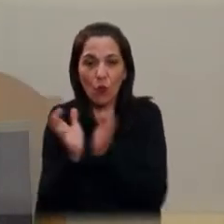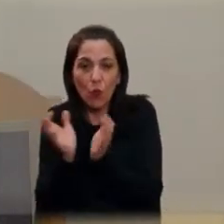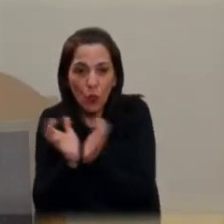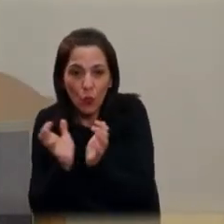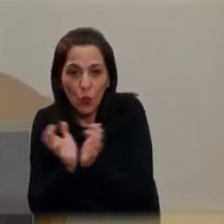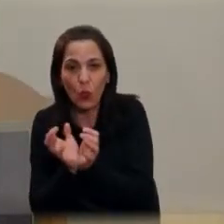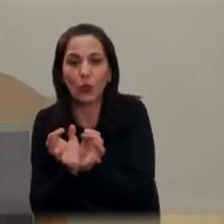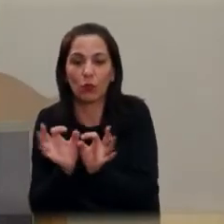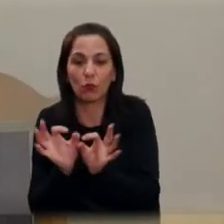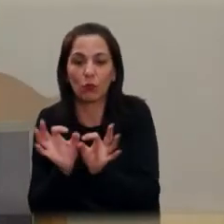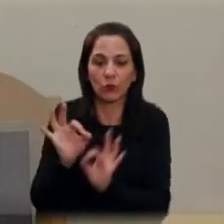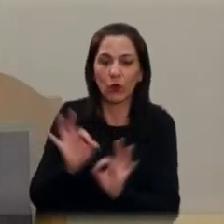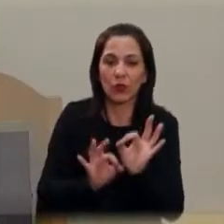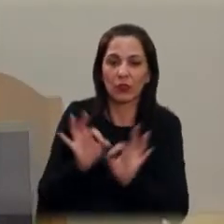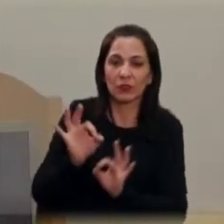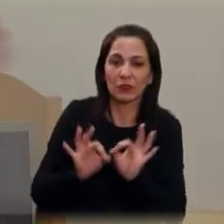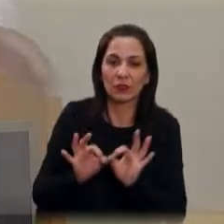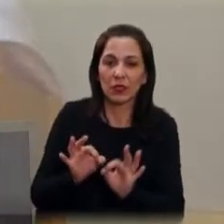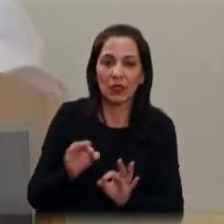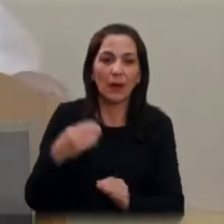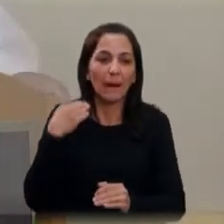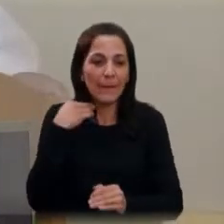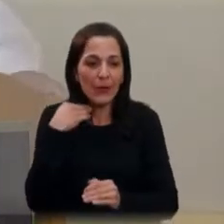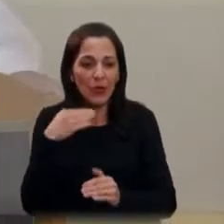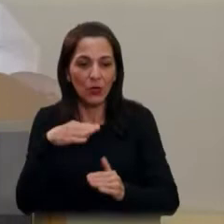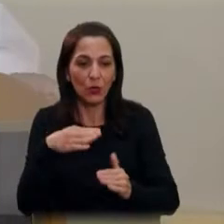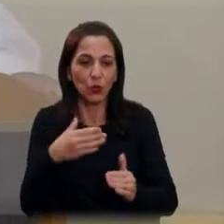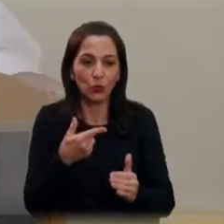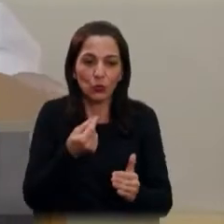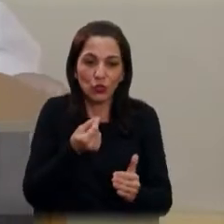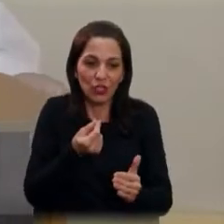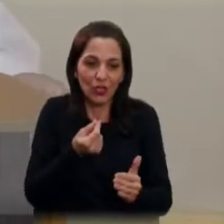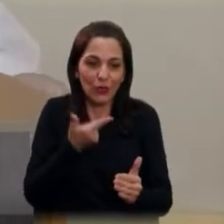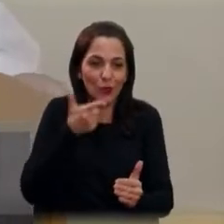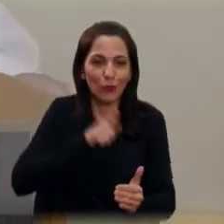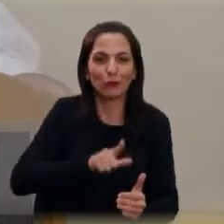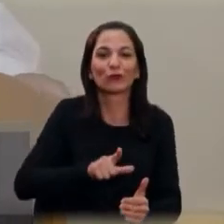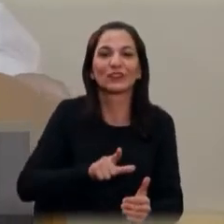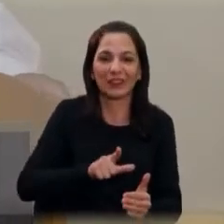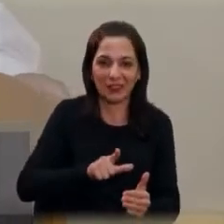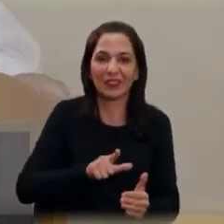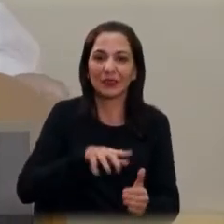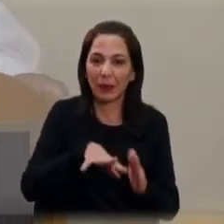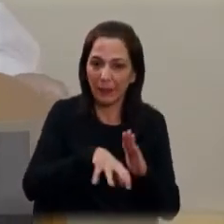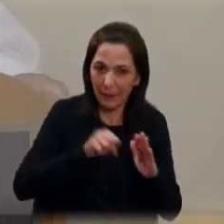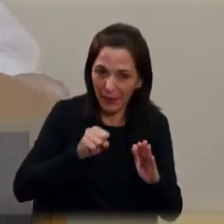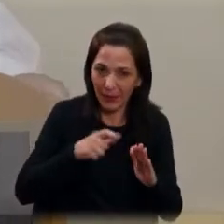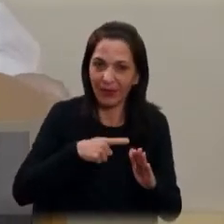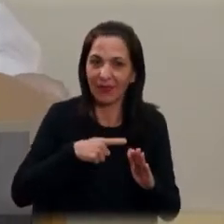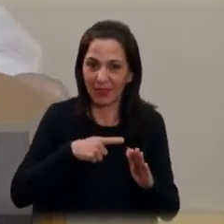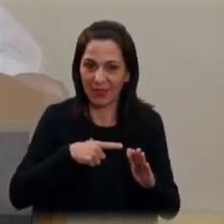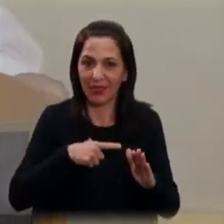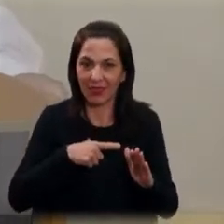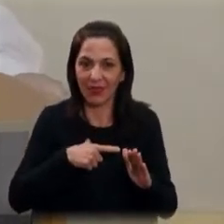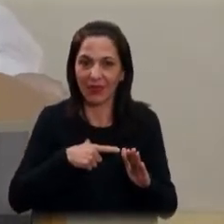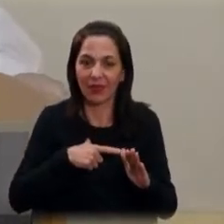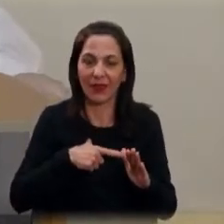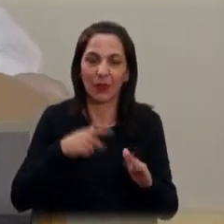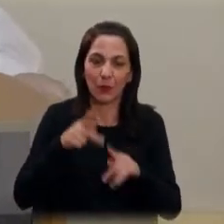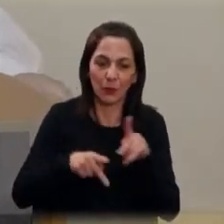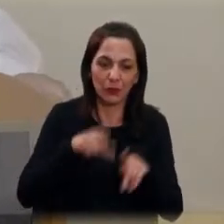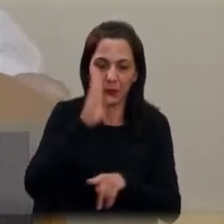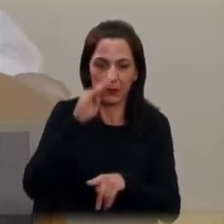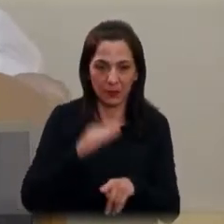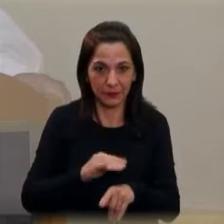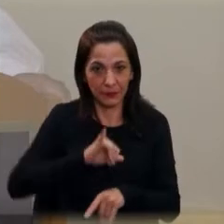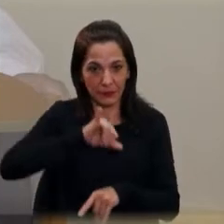grupos para conseguir empréstimos bancários, investimentos, para uma melhor produção e para atender melhor a população brasileira. Então,